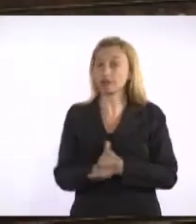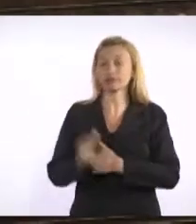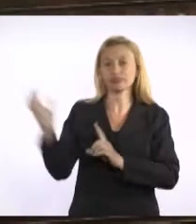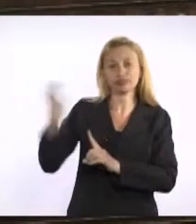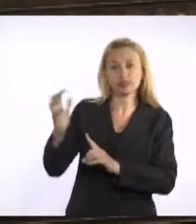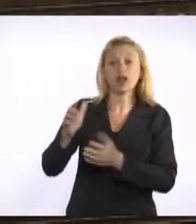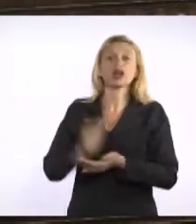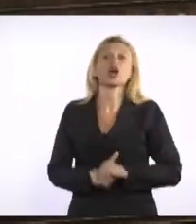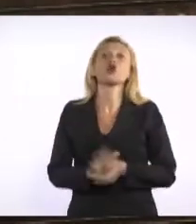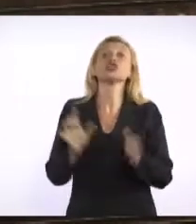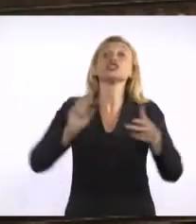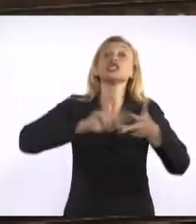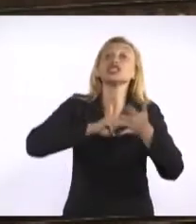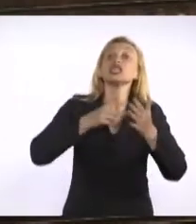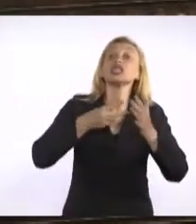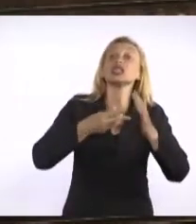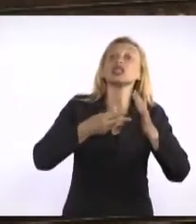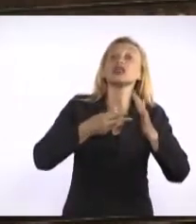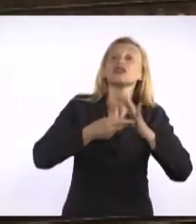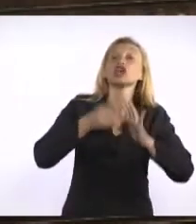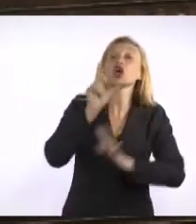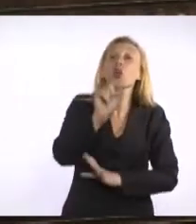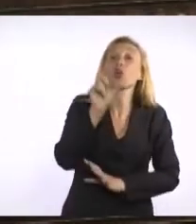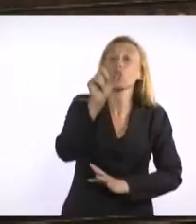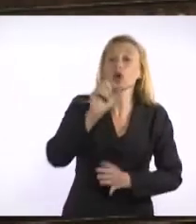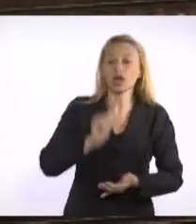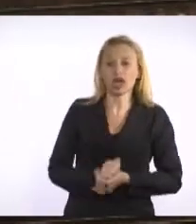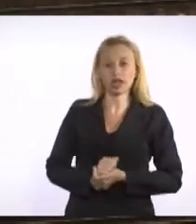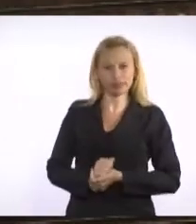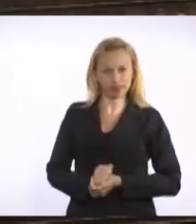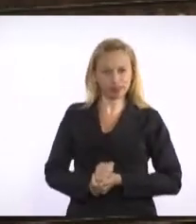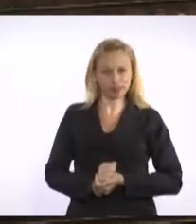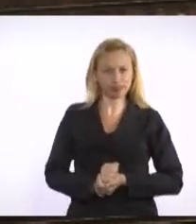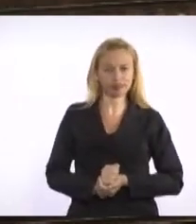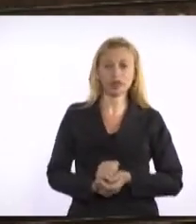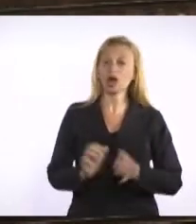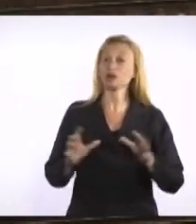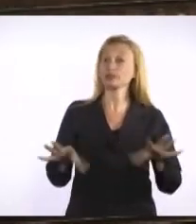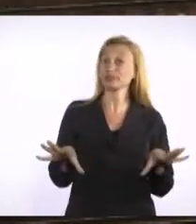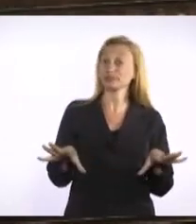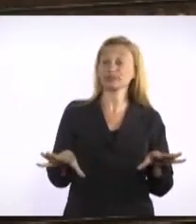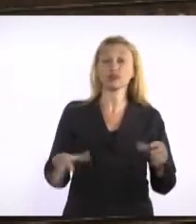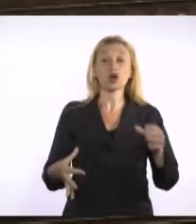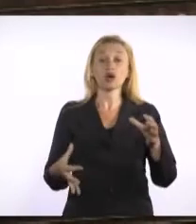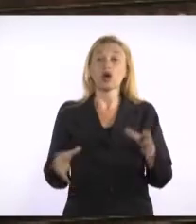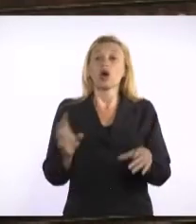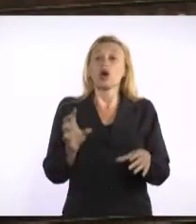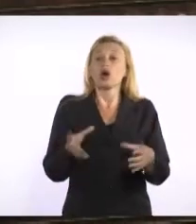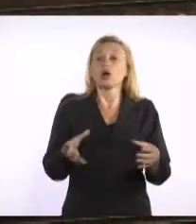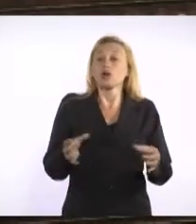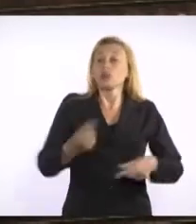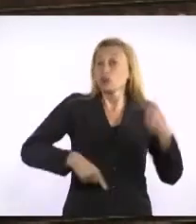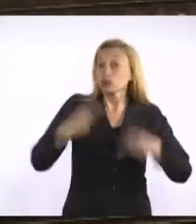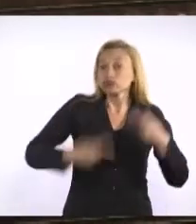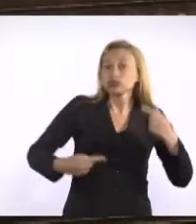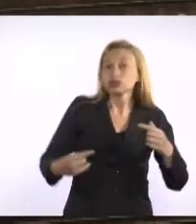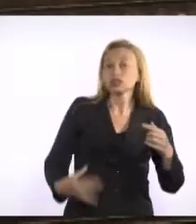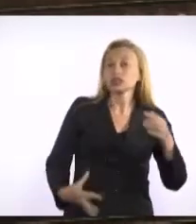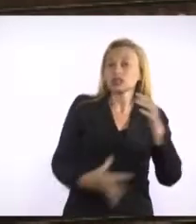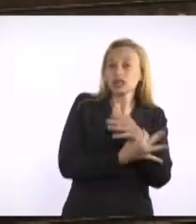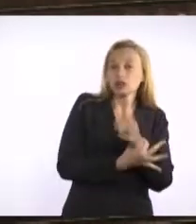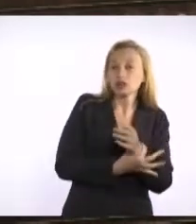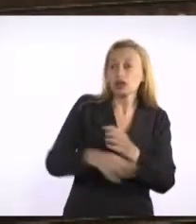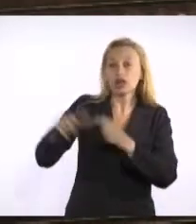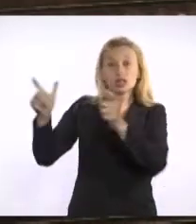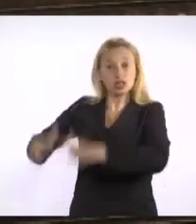Que, debaixo da impotência da política pública de segurança, esses espaços estão tendo ali uma